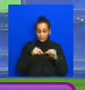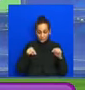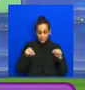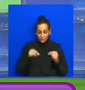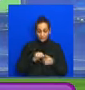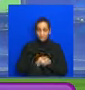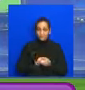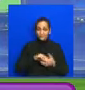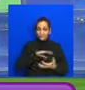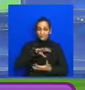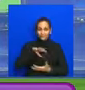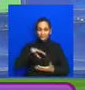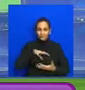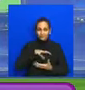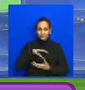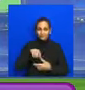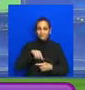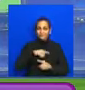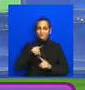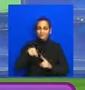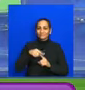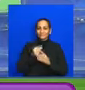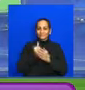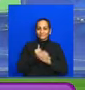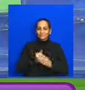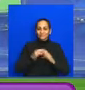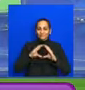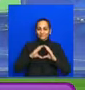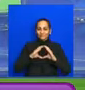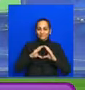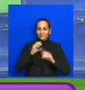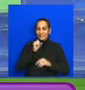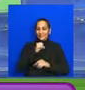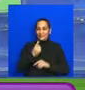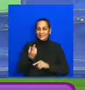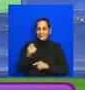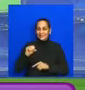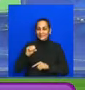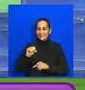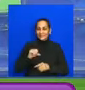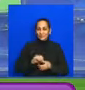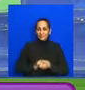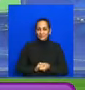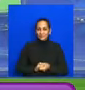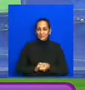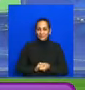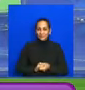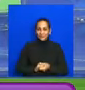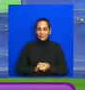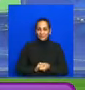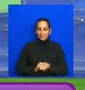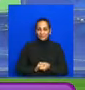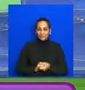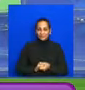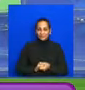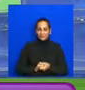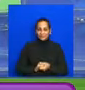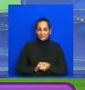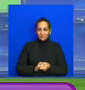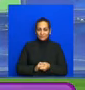números. O globo segue girando, mais uma dezena chegando. Bola laranja, 19. Laranja,